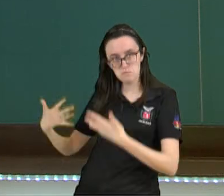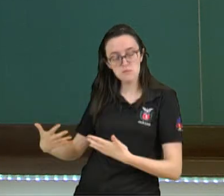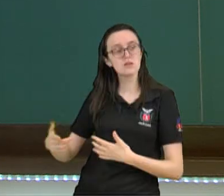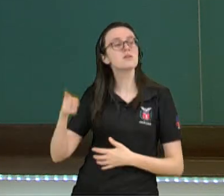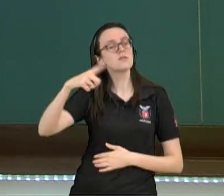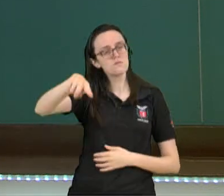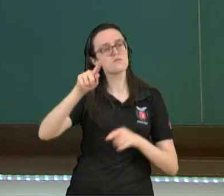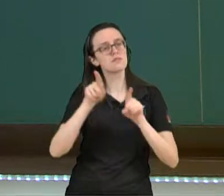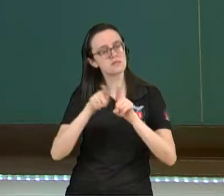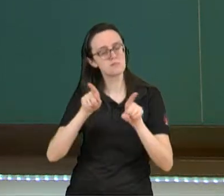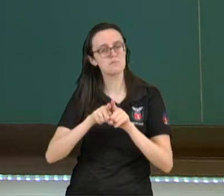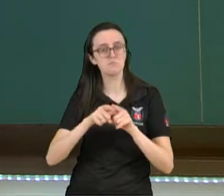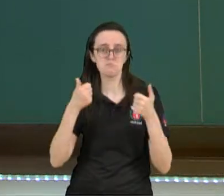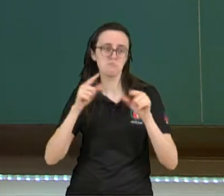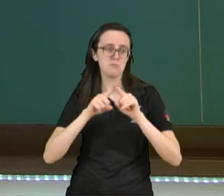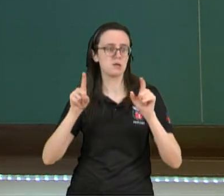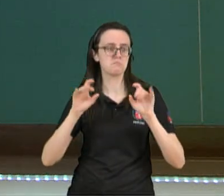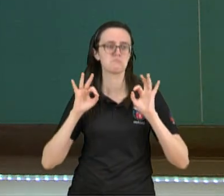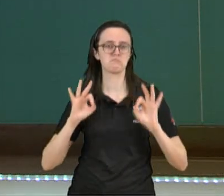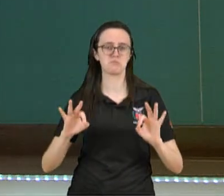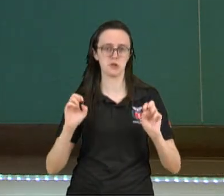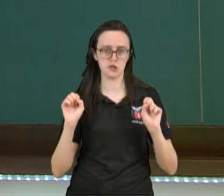correção, já está tudo ok.